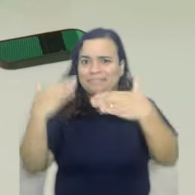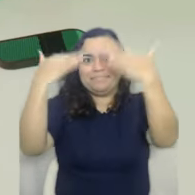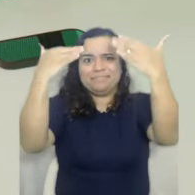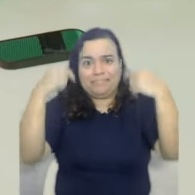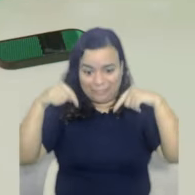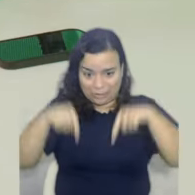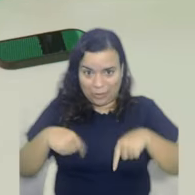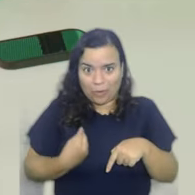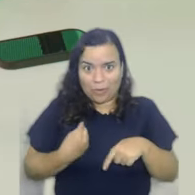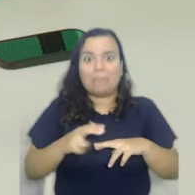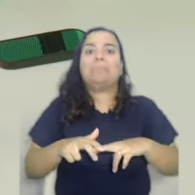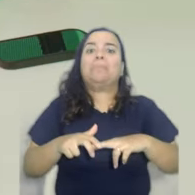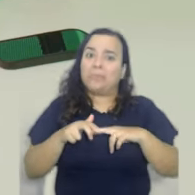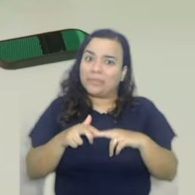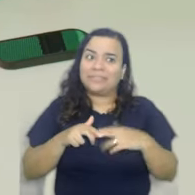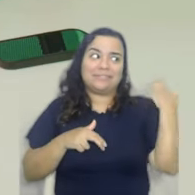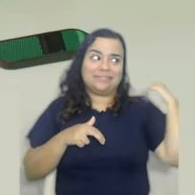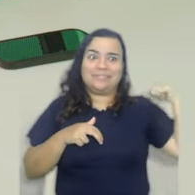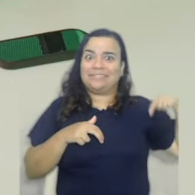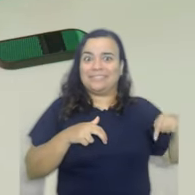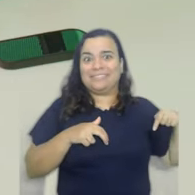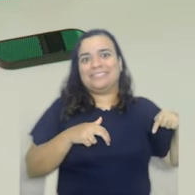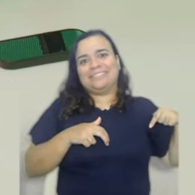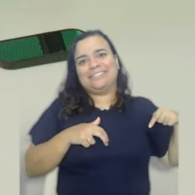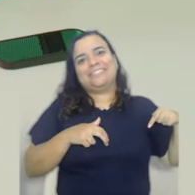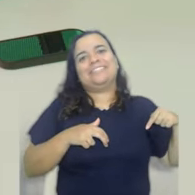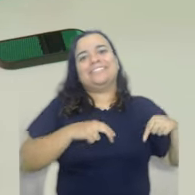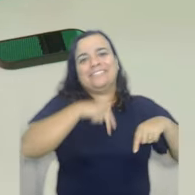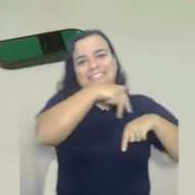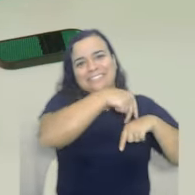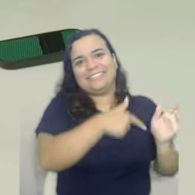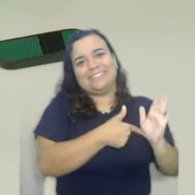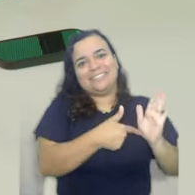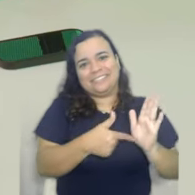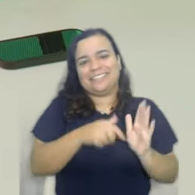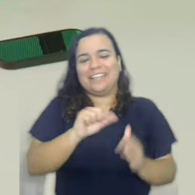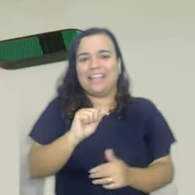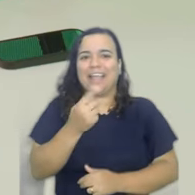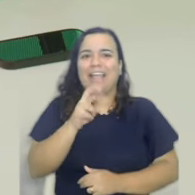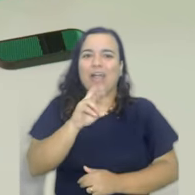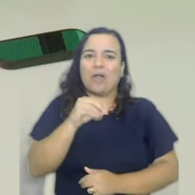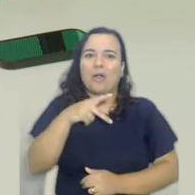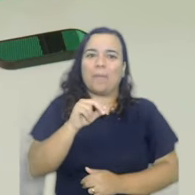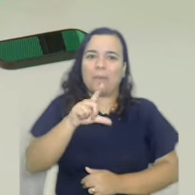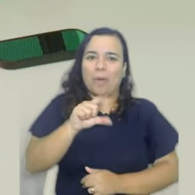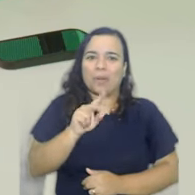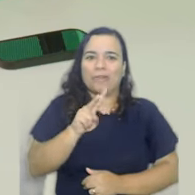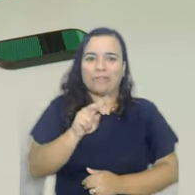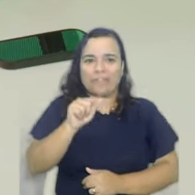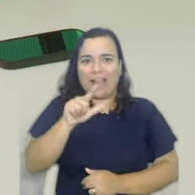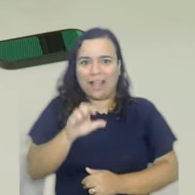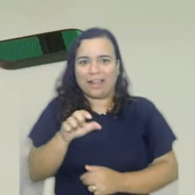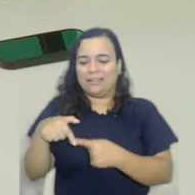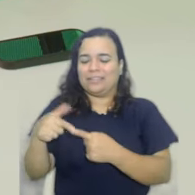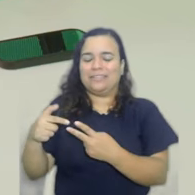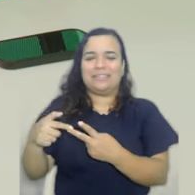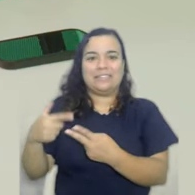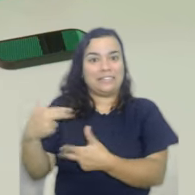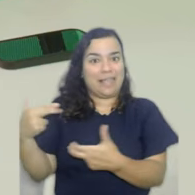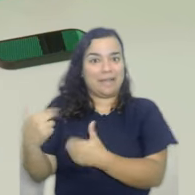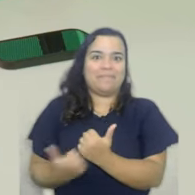é graças a essa trilha né de agropolo Vale e sebrai eh para